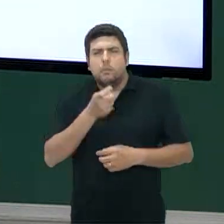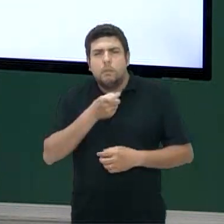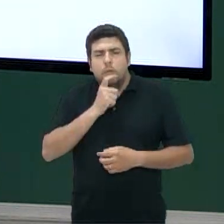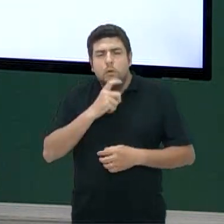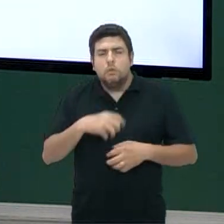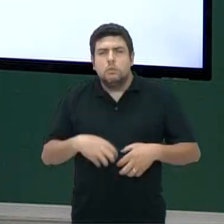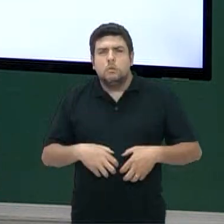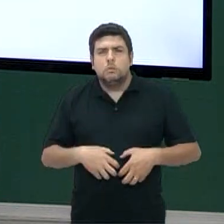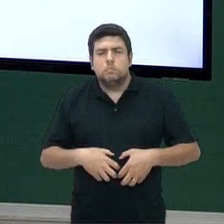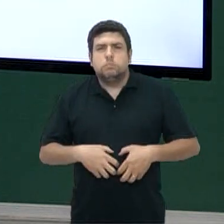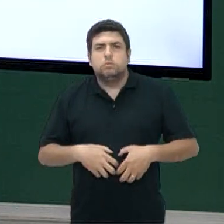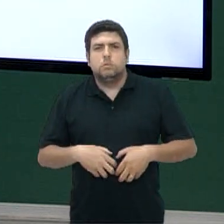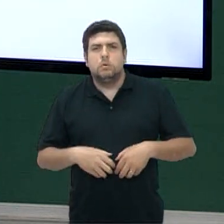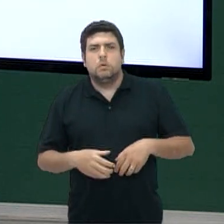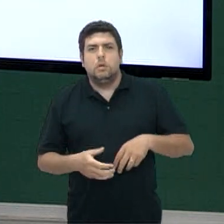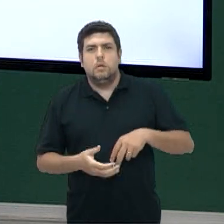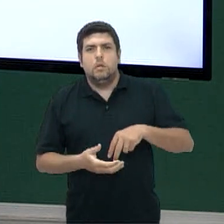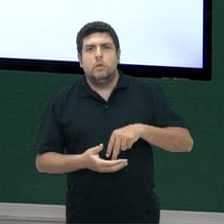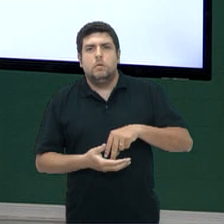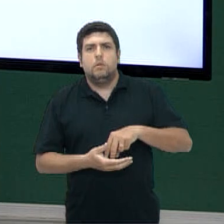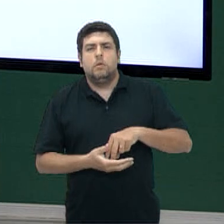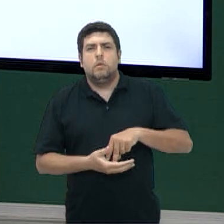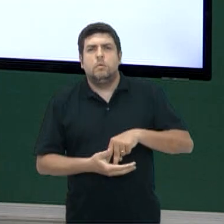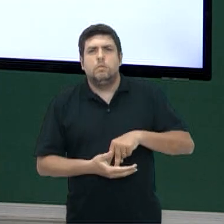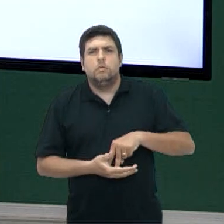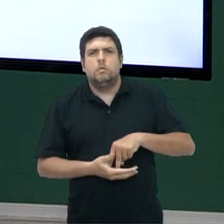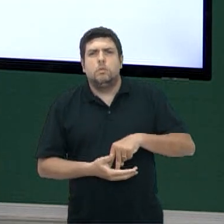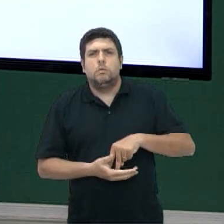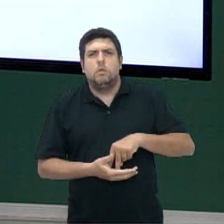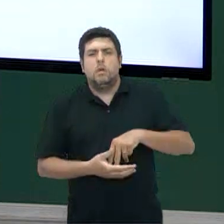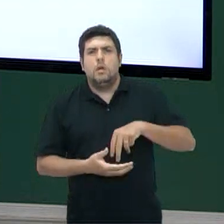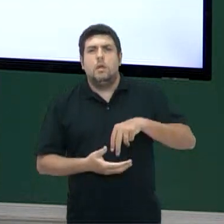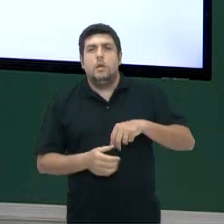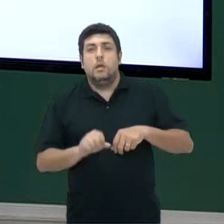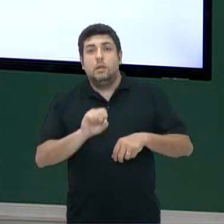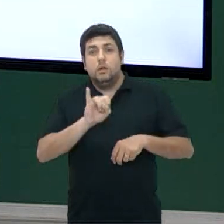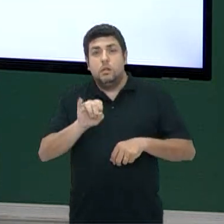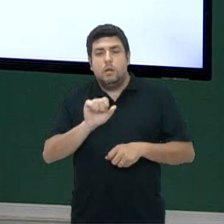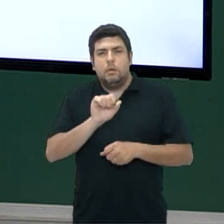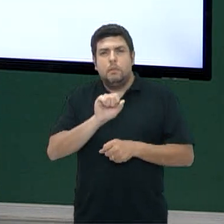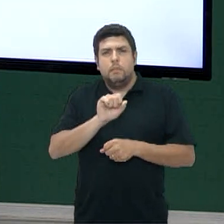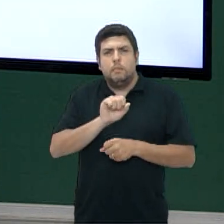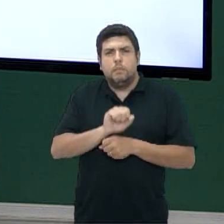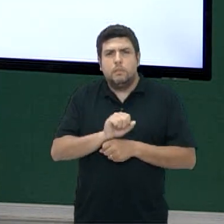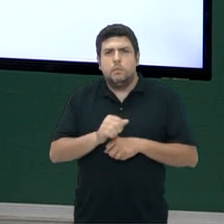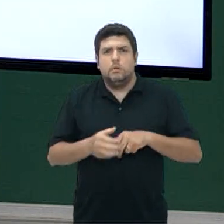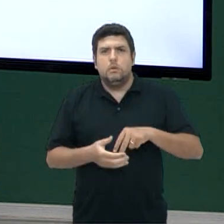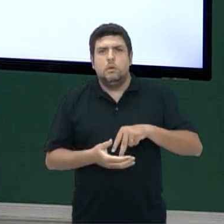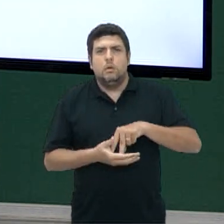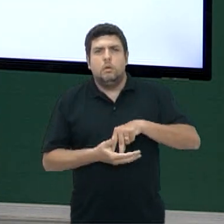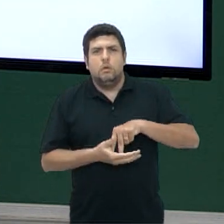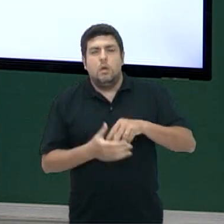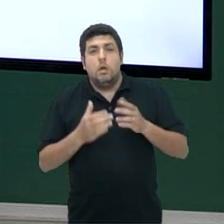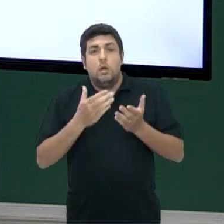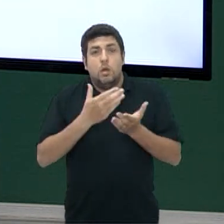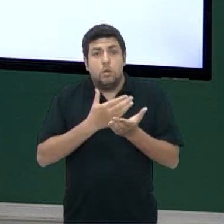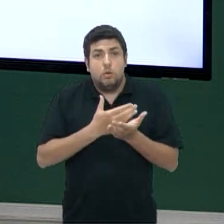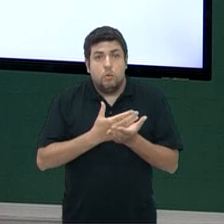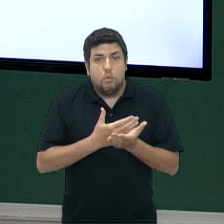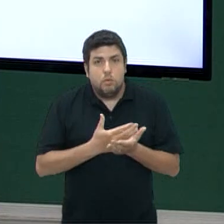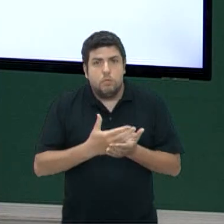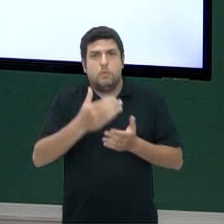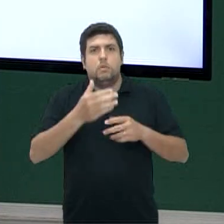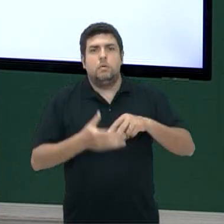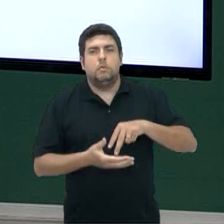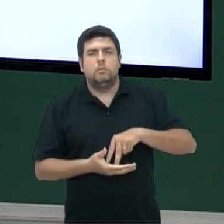você parte no elevador, né? Ou seja, quando você está partindo, né? Ou seja, quando ele começa o movimento,